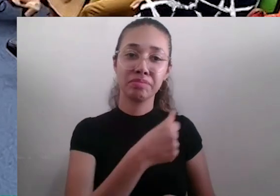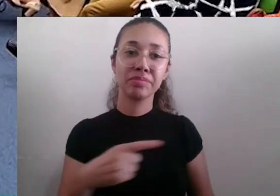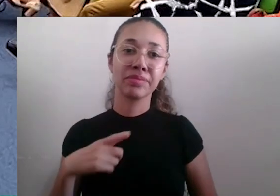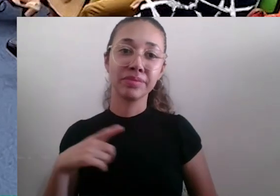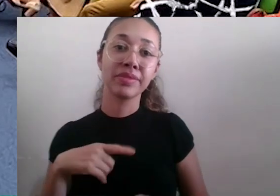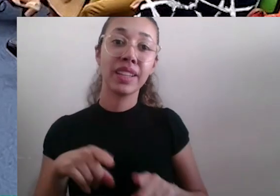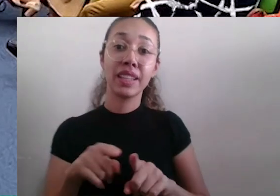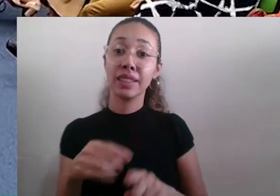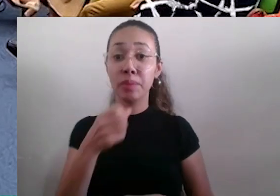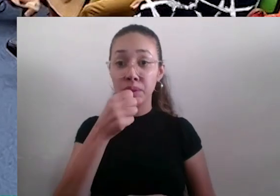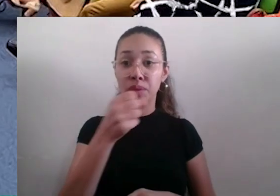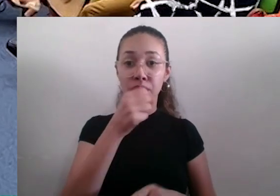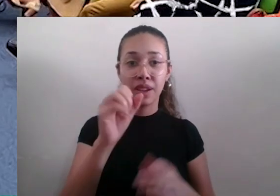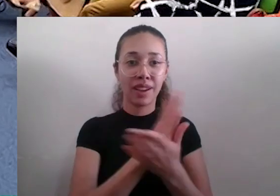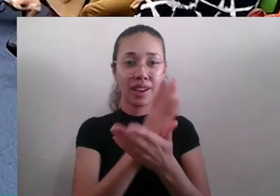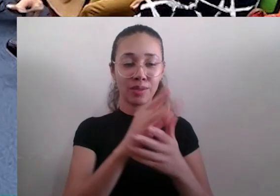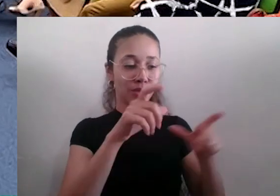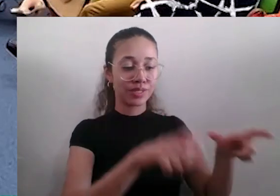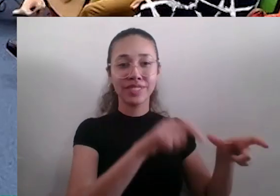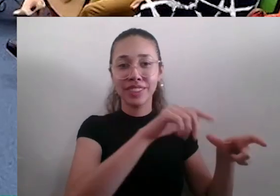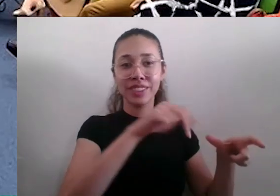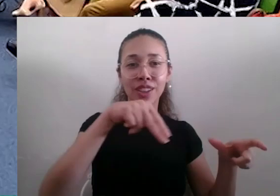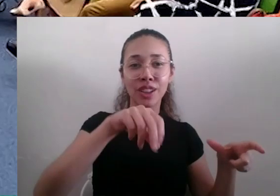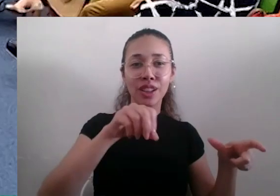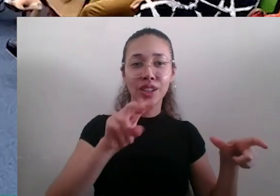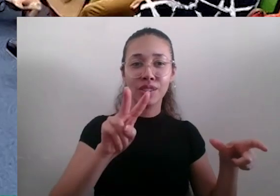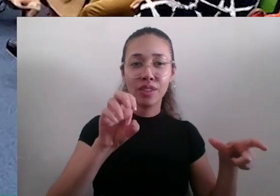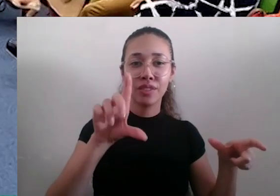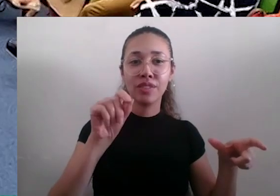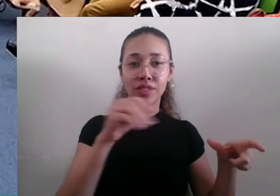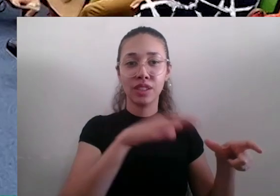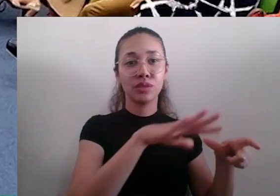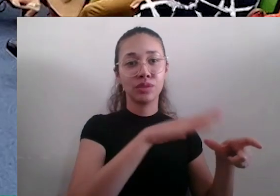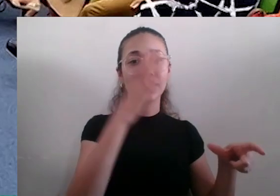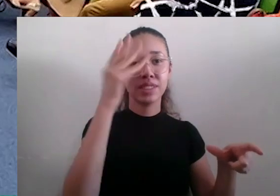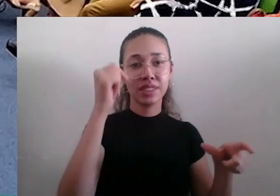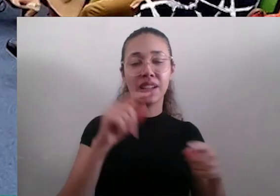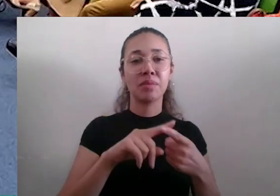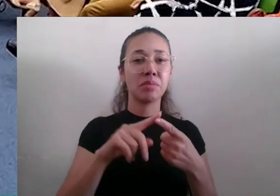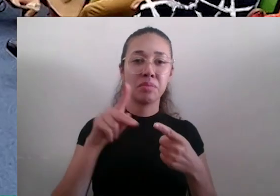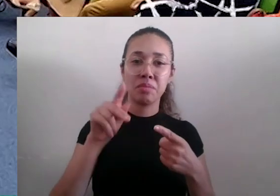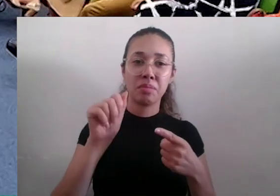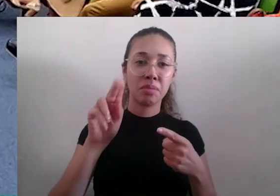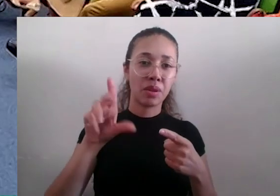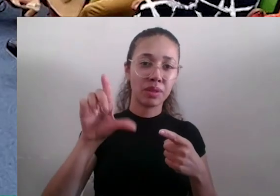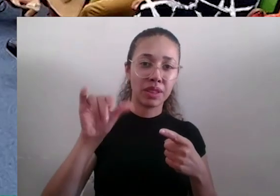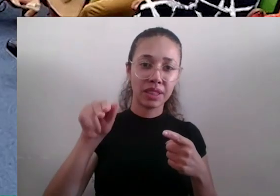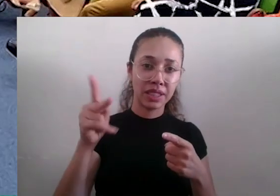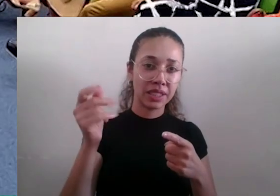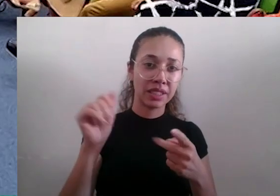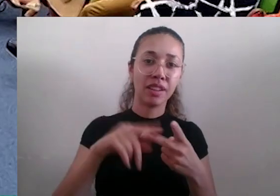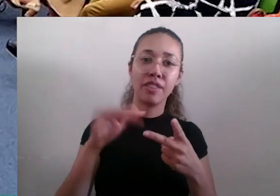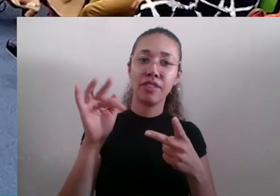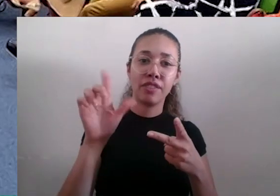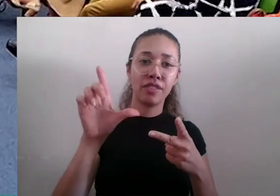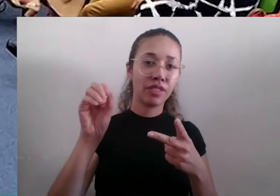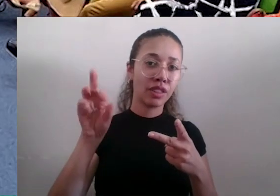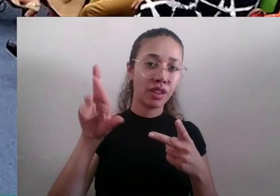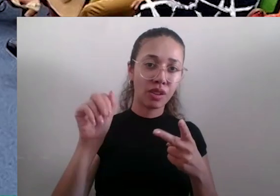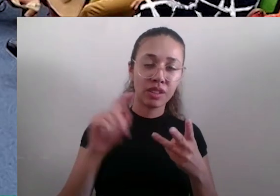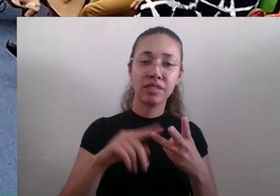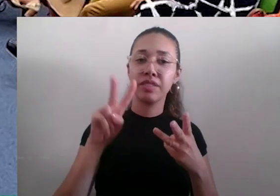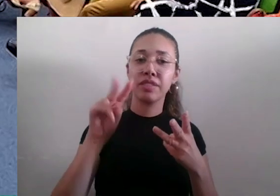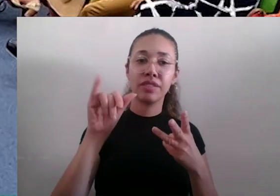da novelo que a gente chama de produtoras sabem fazer isso Paulinha Flora e todo mundo Vitor todo mundo sabe fazer isso sabem fazer